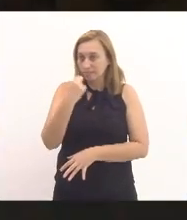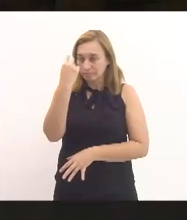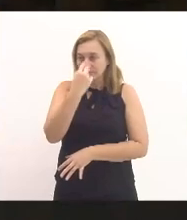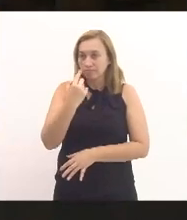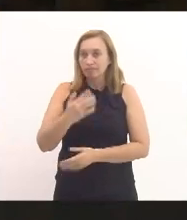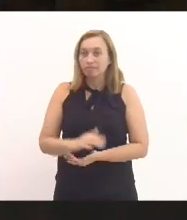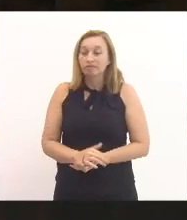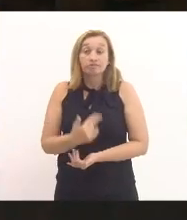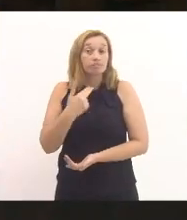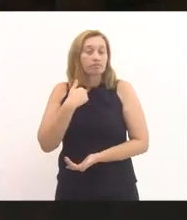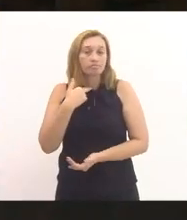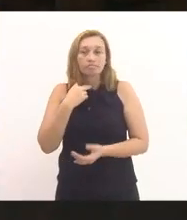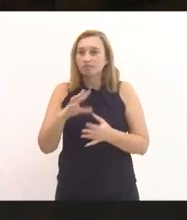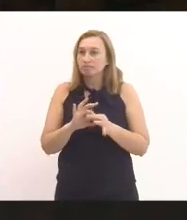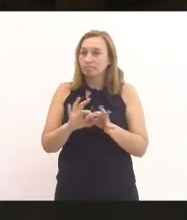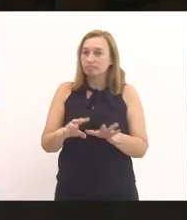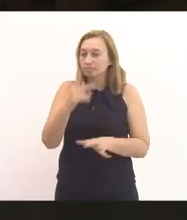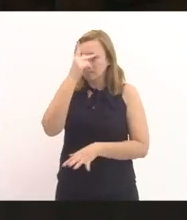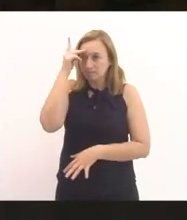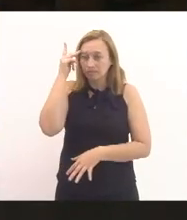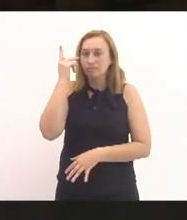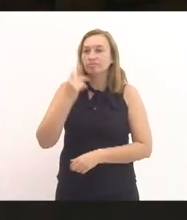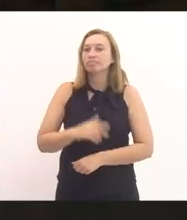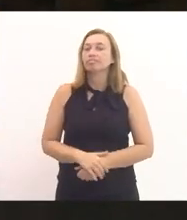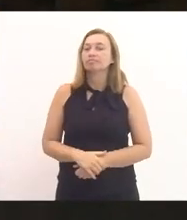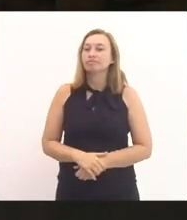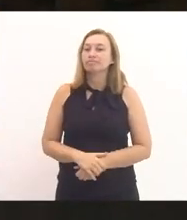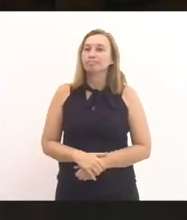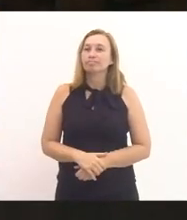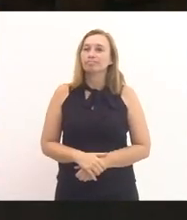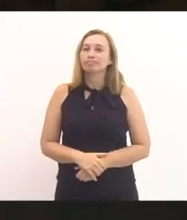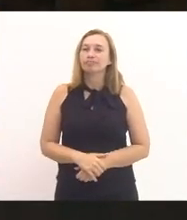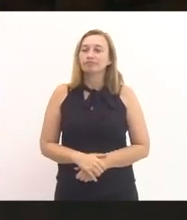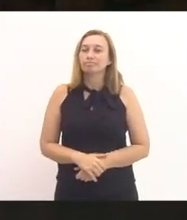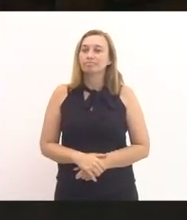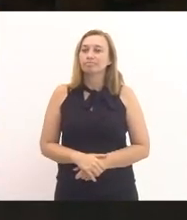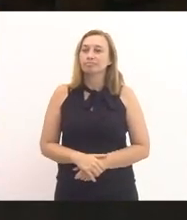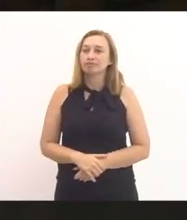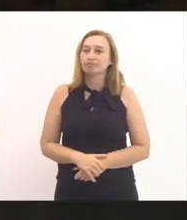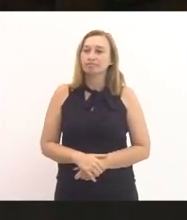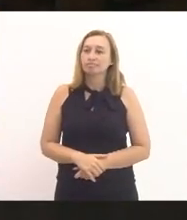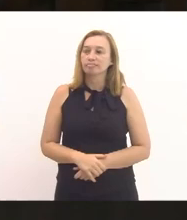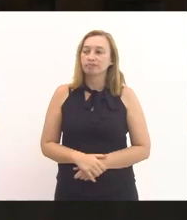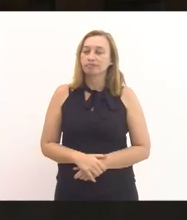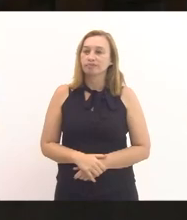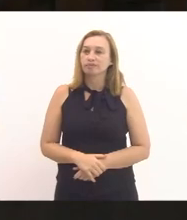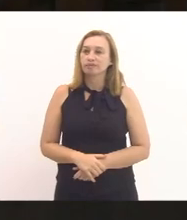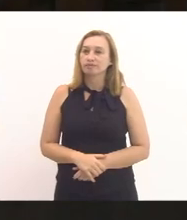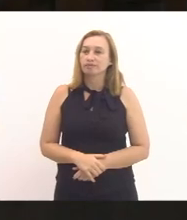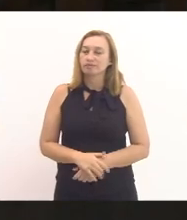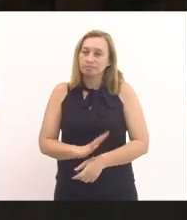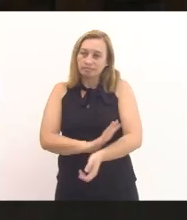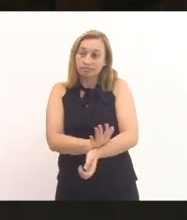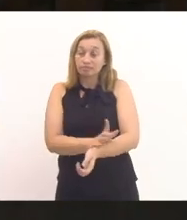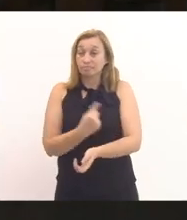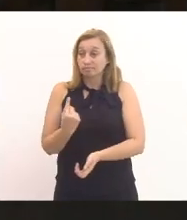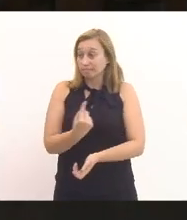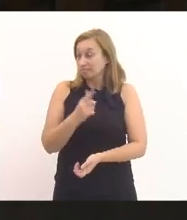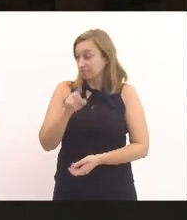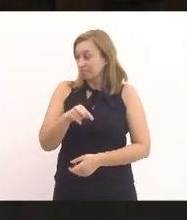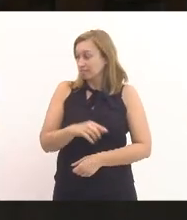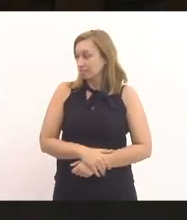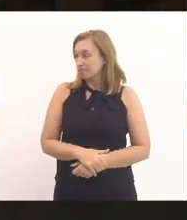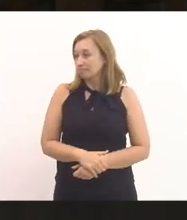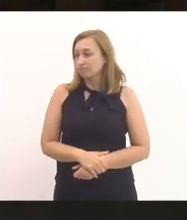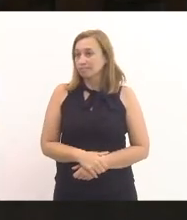nós não podemos permitir que essas pessoas denigre a nossa imagem e vamos chamar de racista né